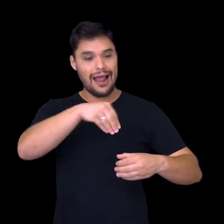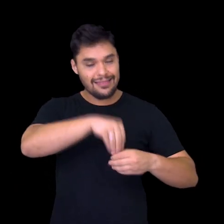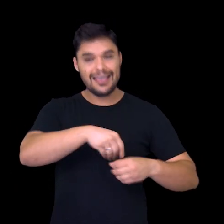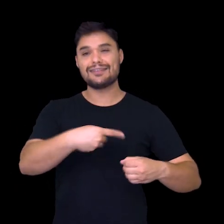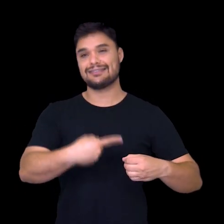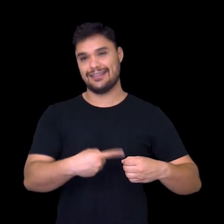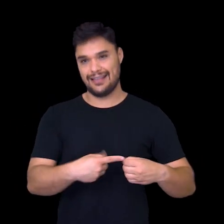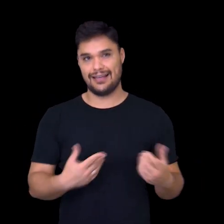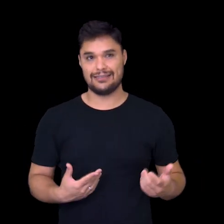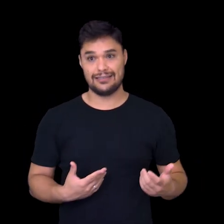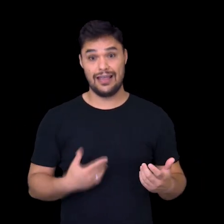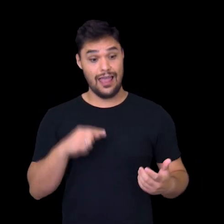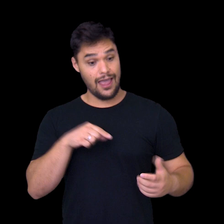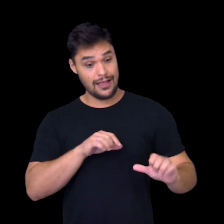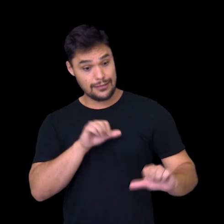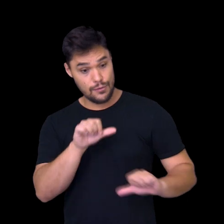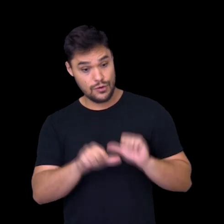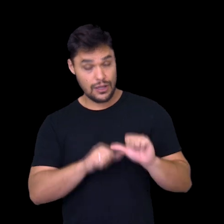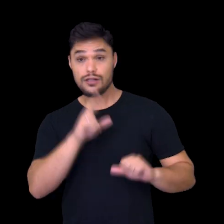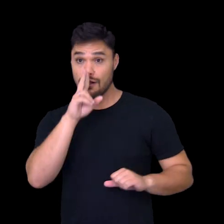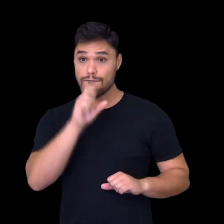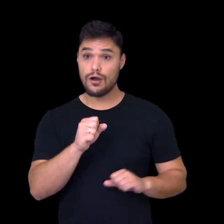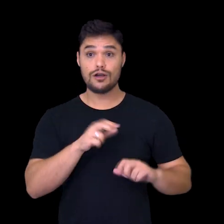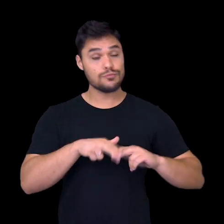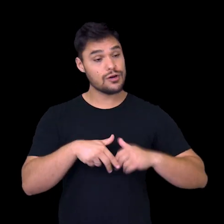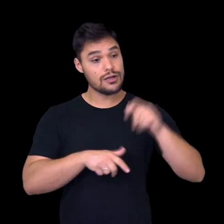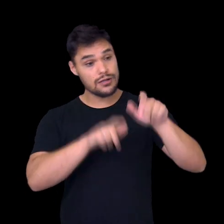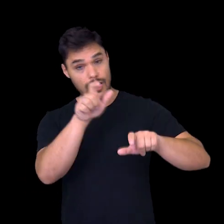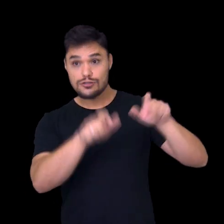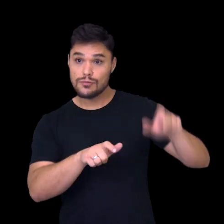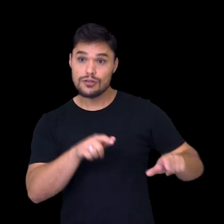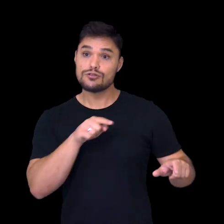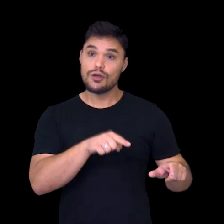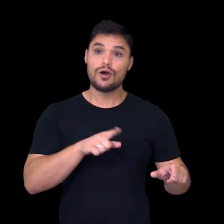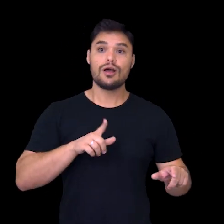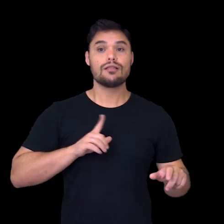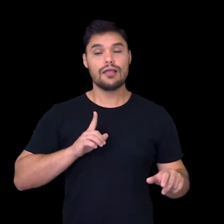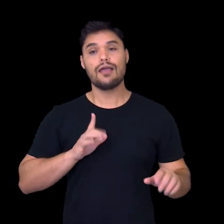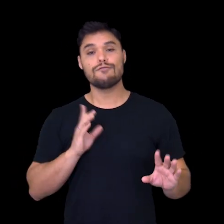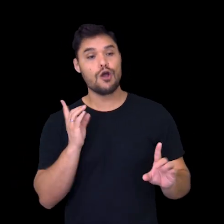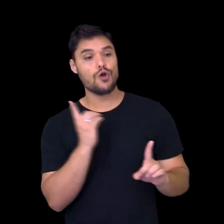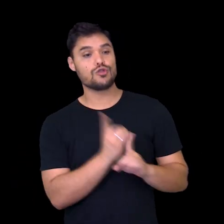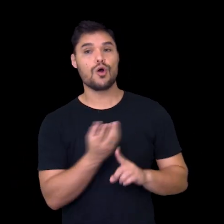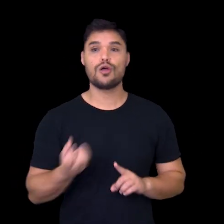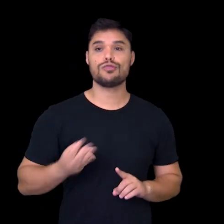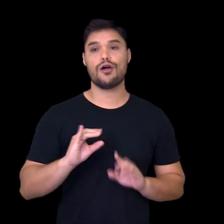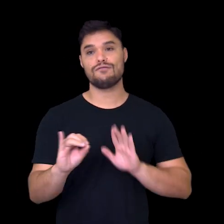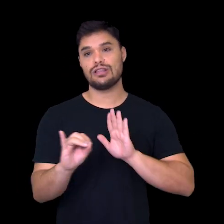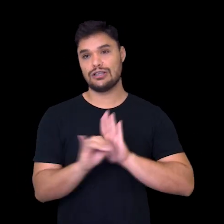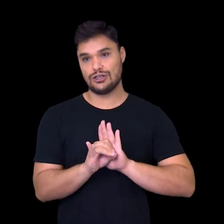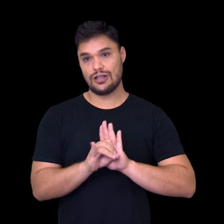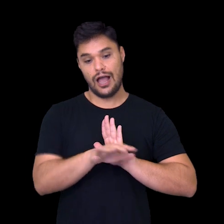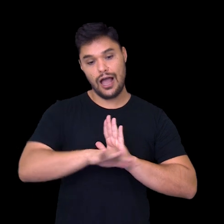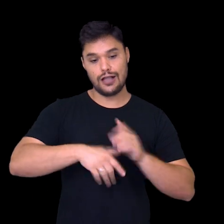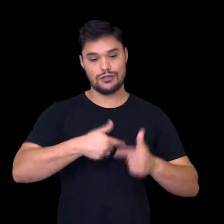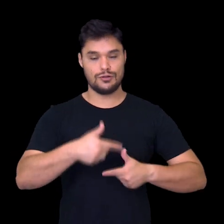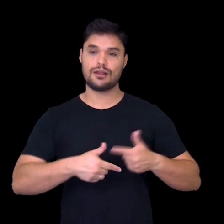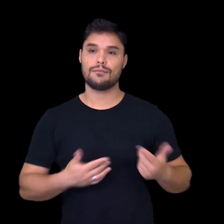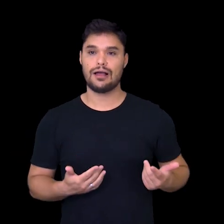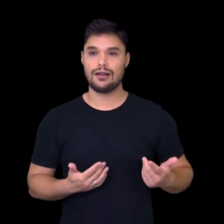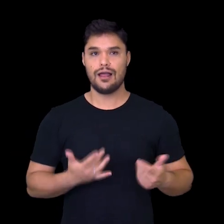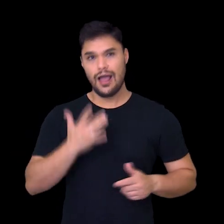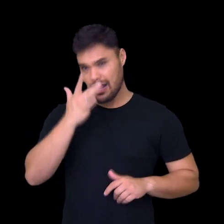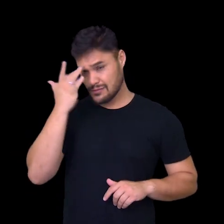contexto urbano. Mas a mudança é tão grande que para essas pessoas também elas estão encontrando uma nova identidade, inclusive